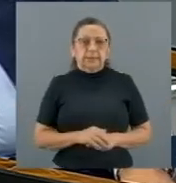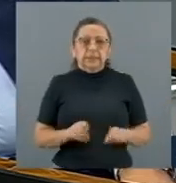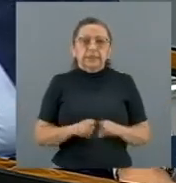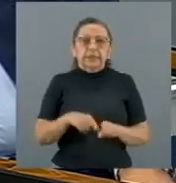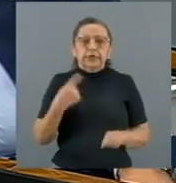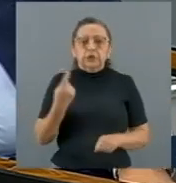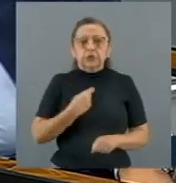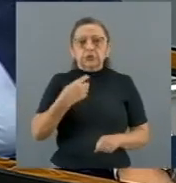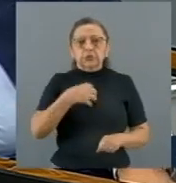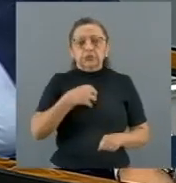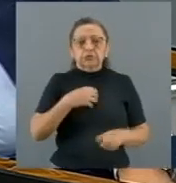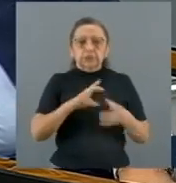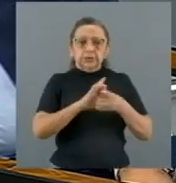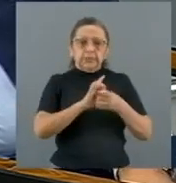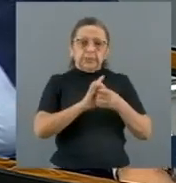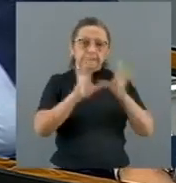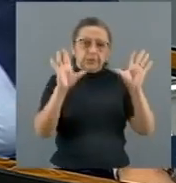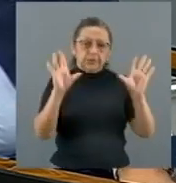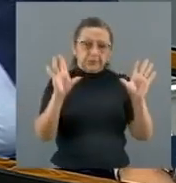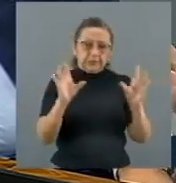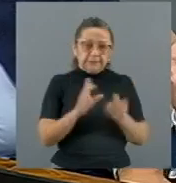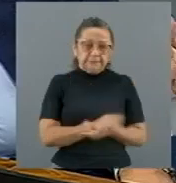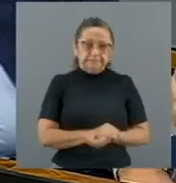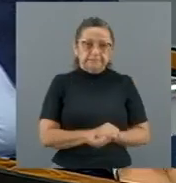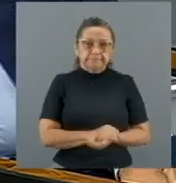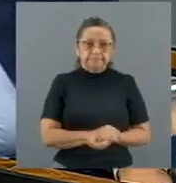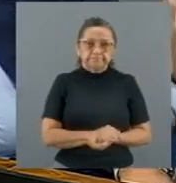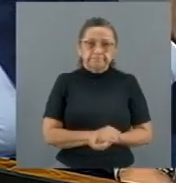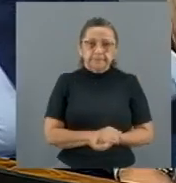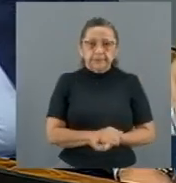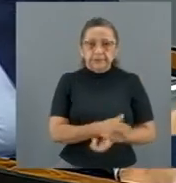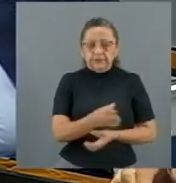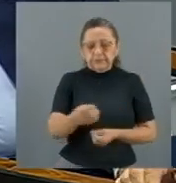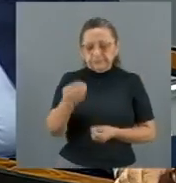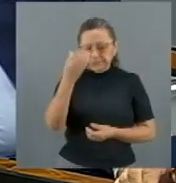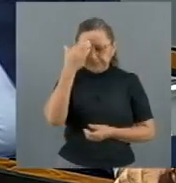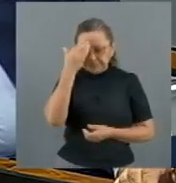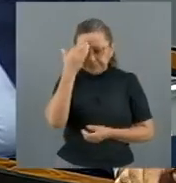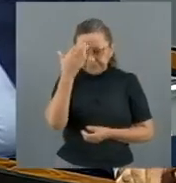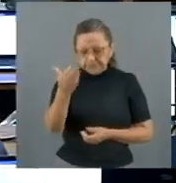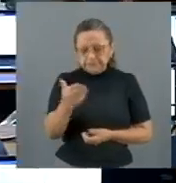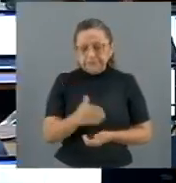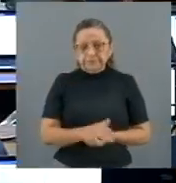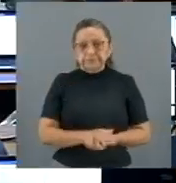de democracia. Era isso. Obrigado, senhores.